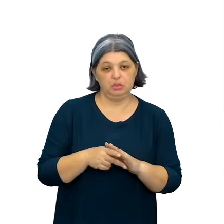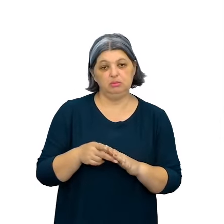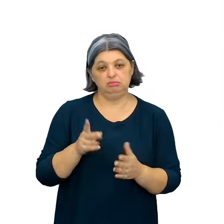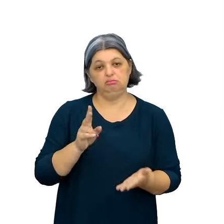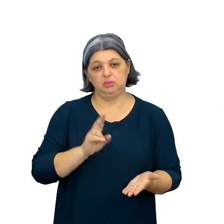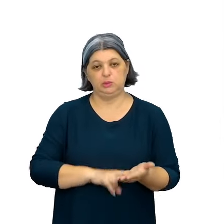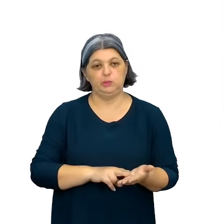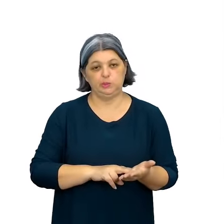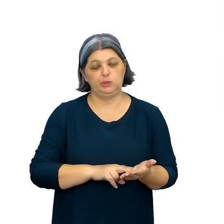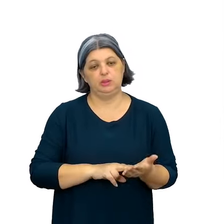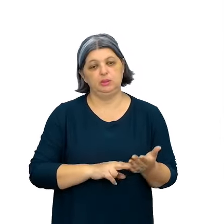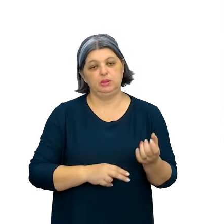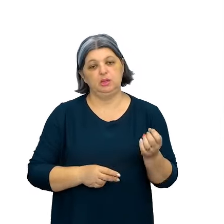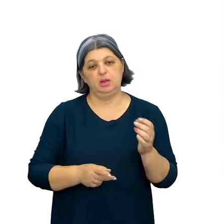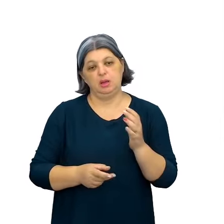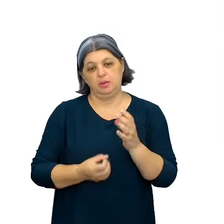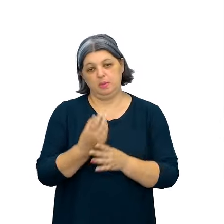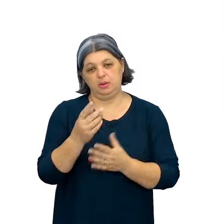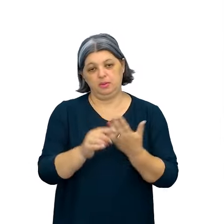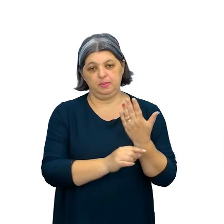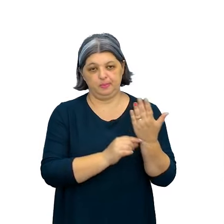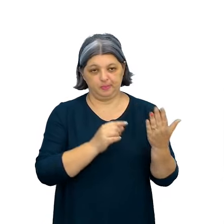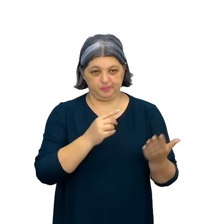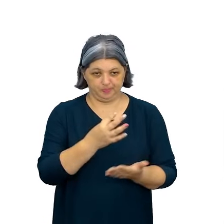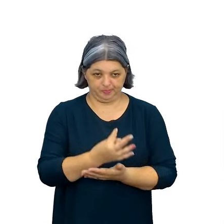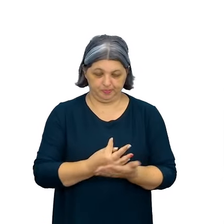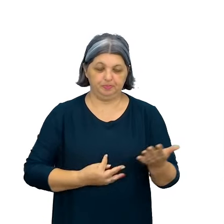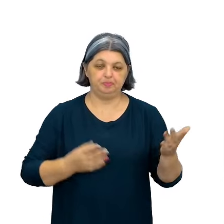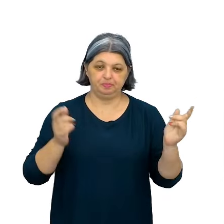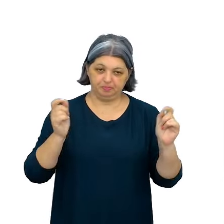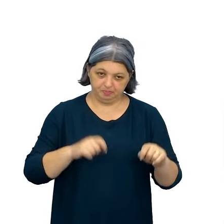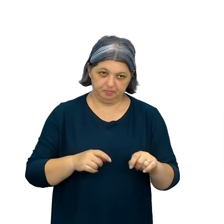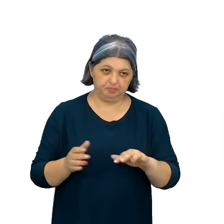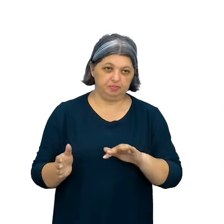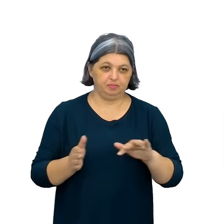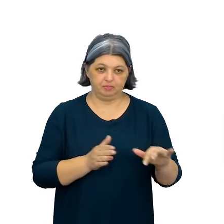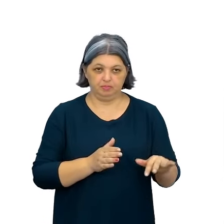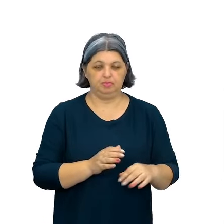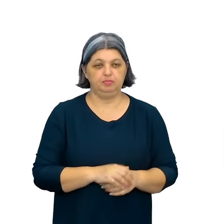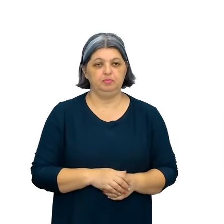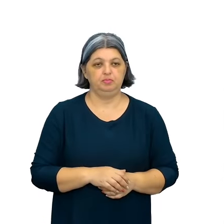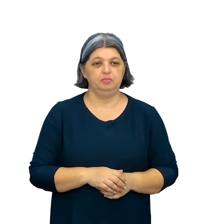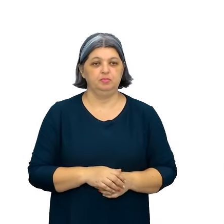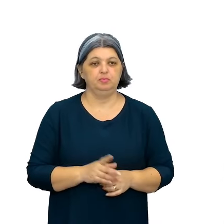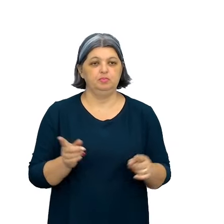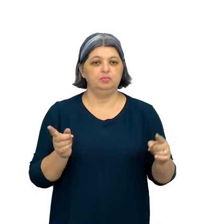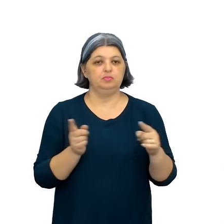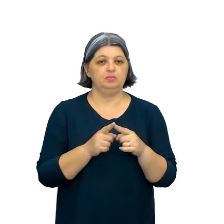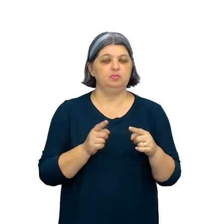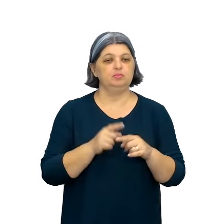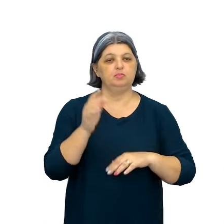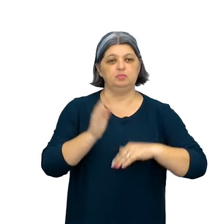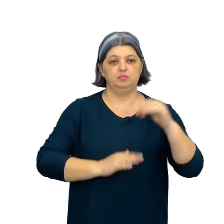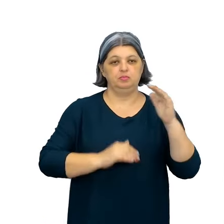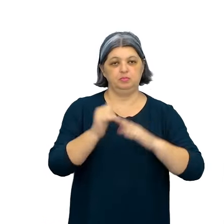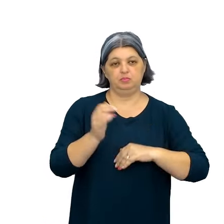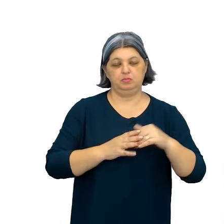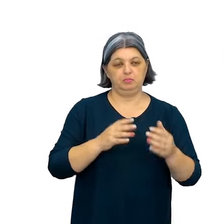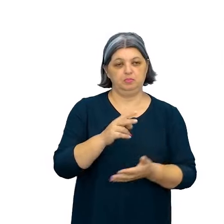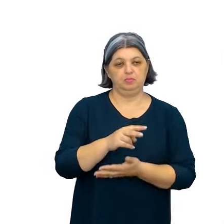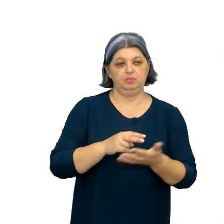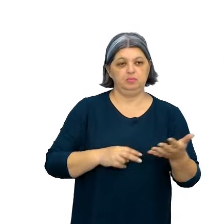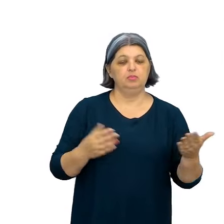texto. Maravilha? Terminado, então, de falar das capacidades leitoras ancoradas nas práticas de leitura,